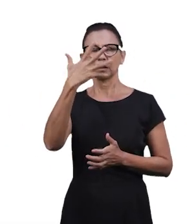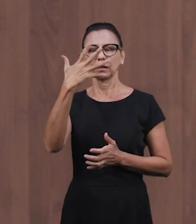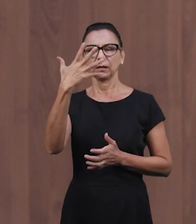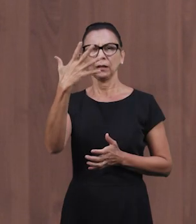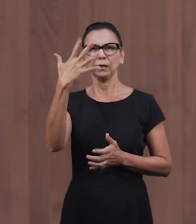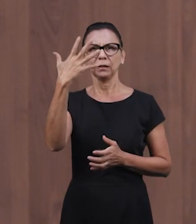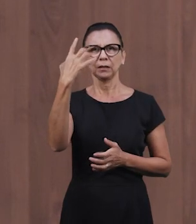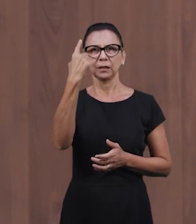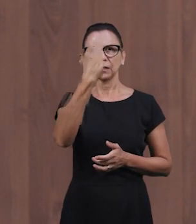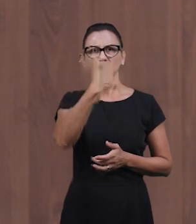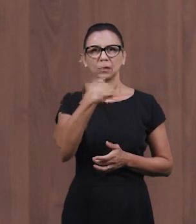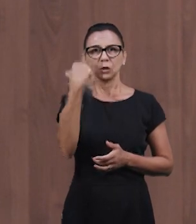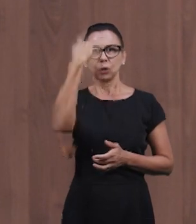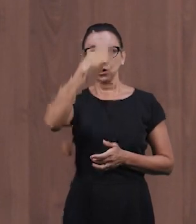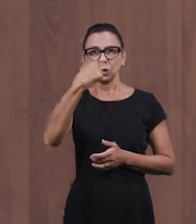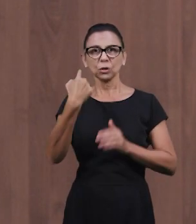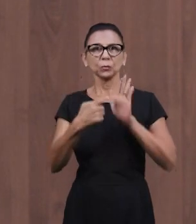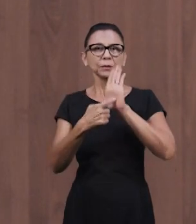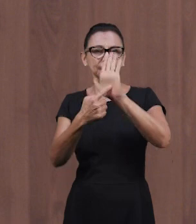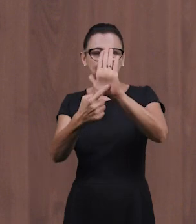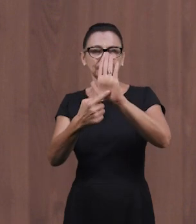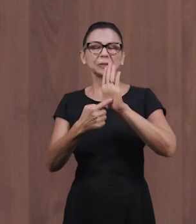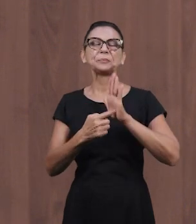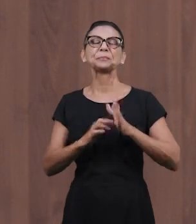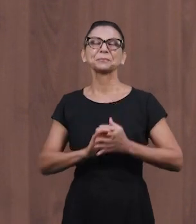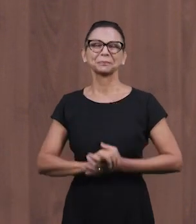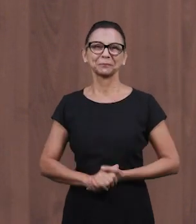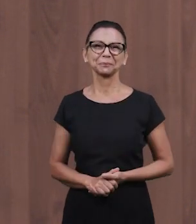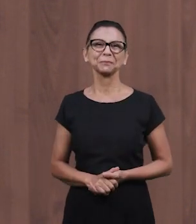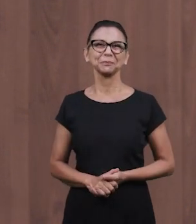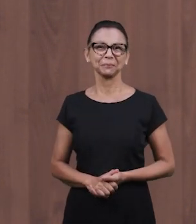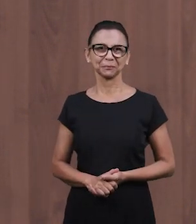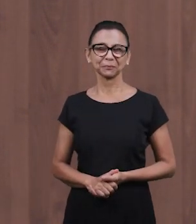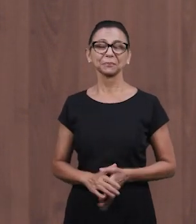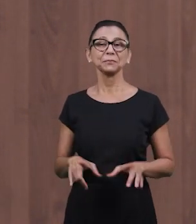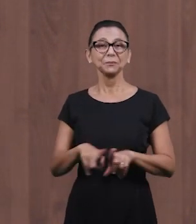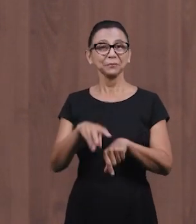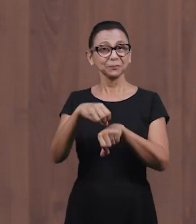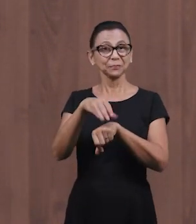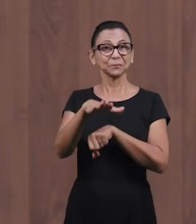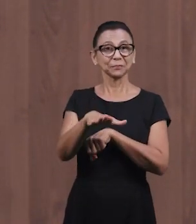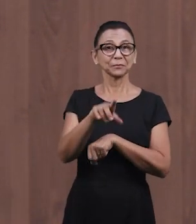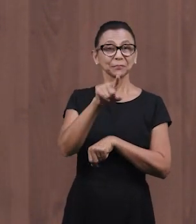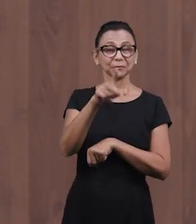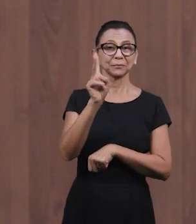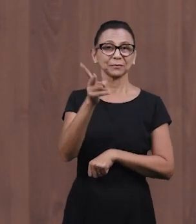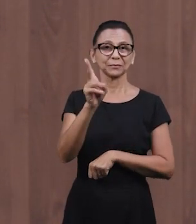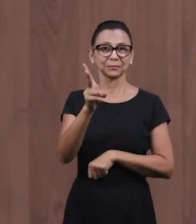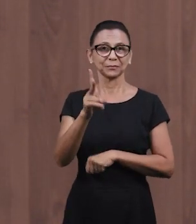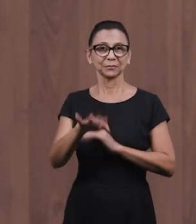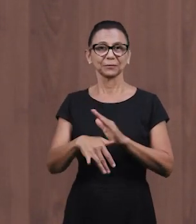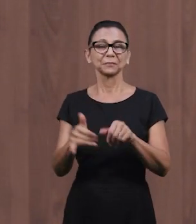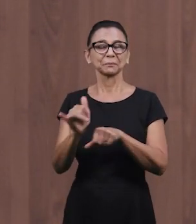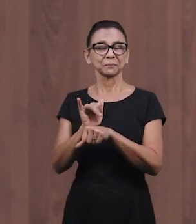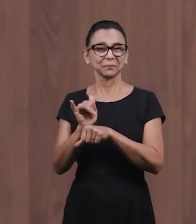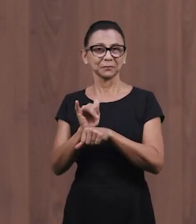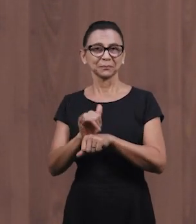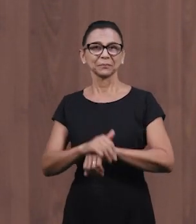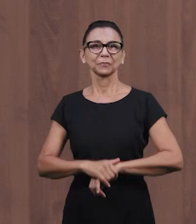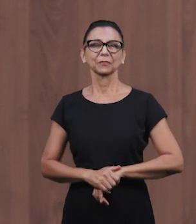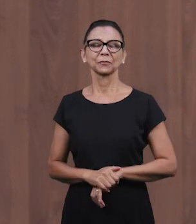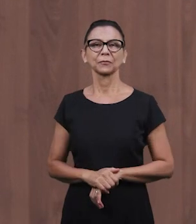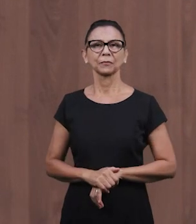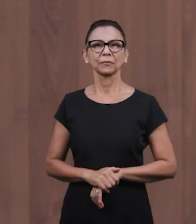nós. Muito bem, irmãos, eu quero, antes de tudo, fazer aqui uma última recomendação, é que você permaneça conosco no nosso canal de